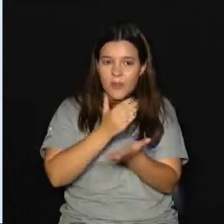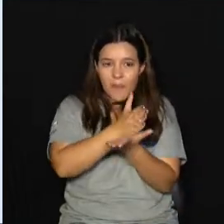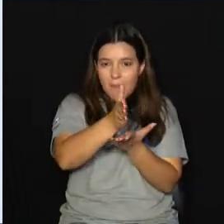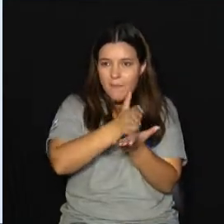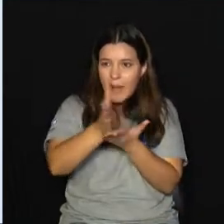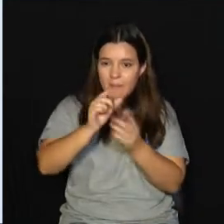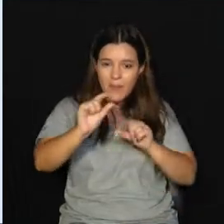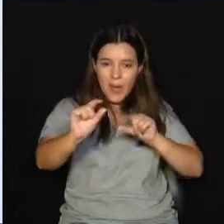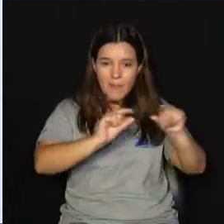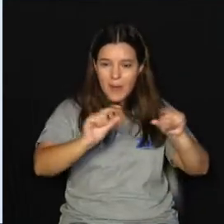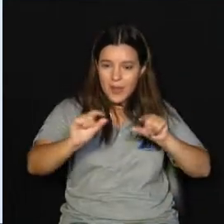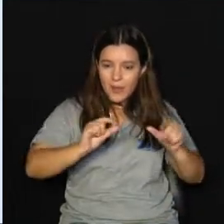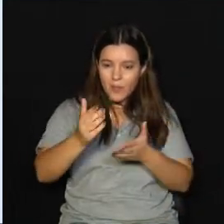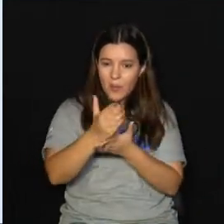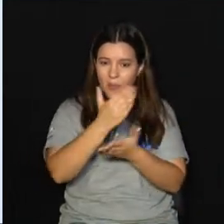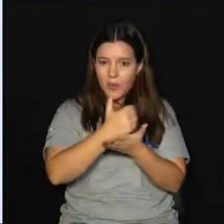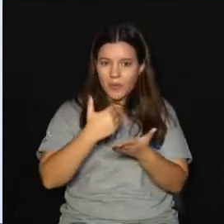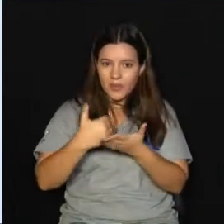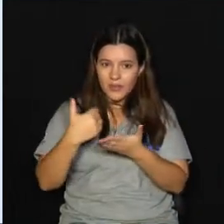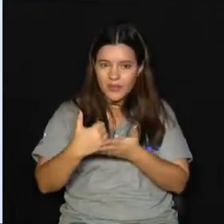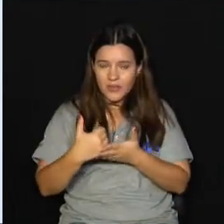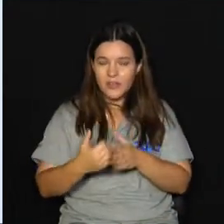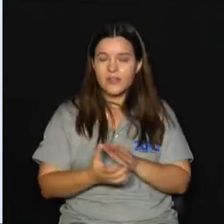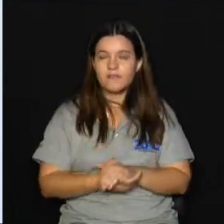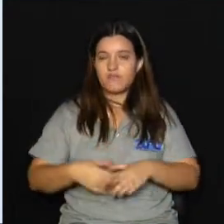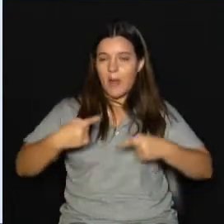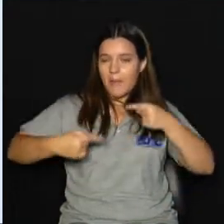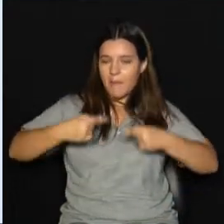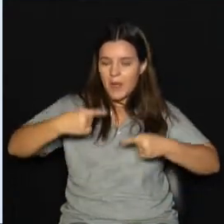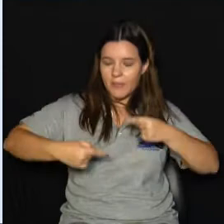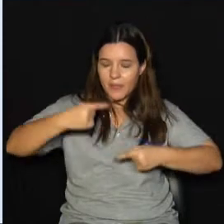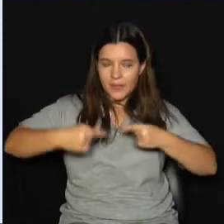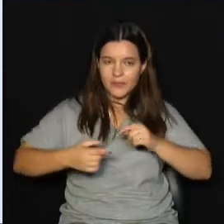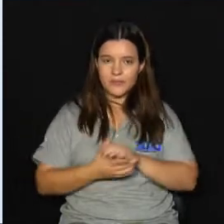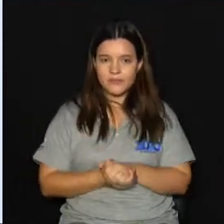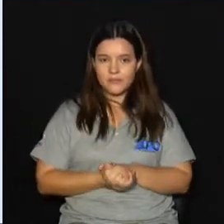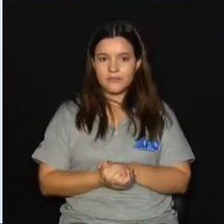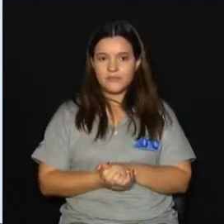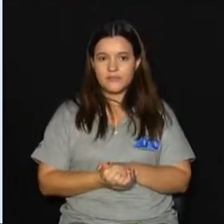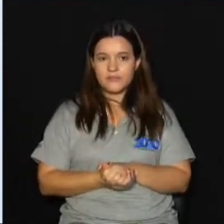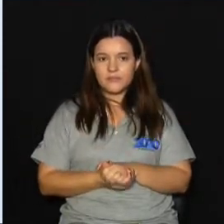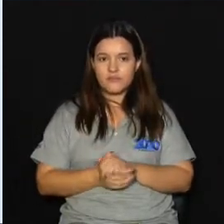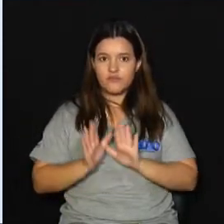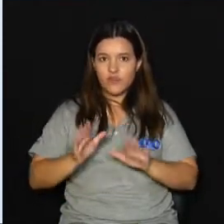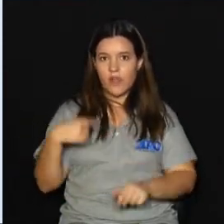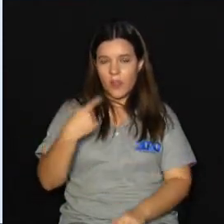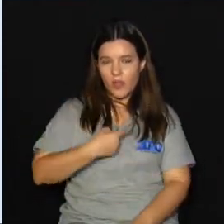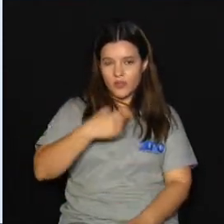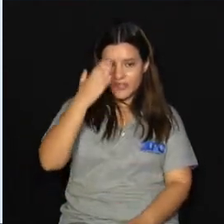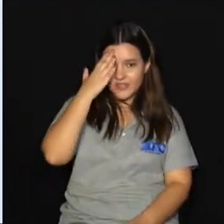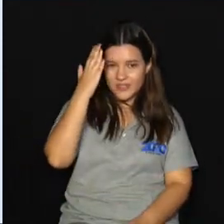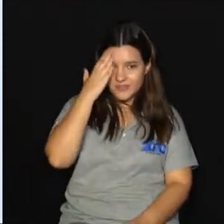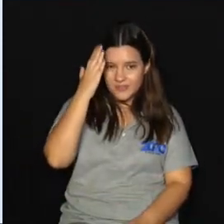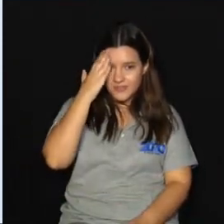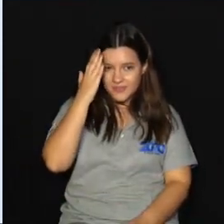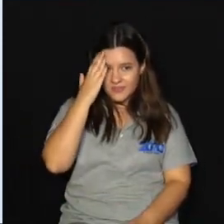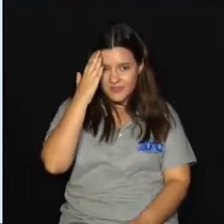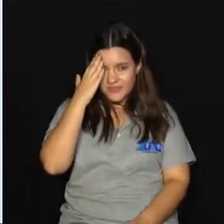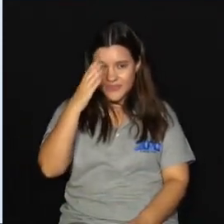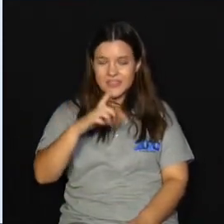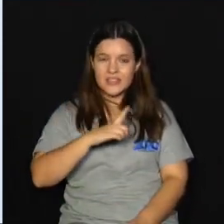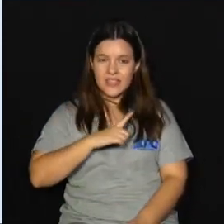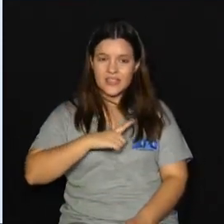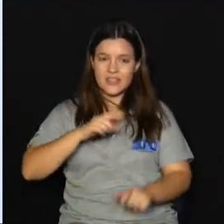ele ficar mais disperso entre as legendas que estão concorrendo. Até porque, como já era sabido que